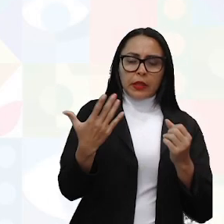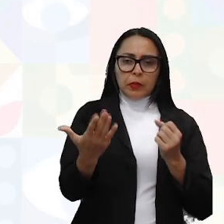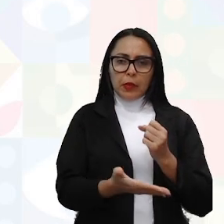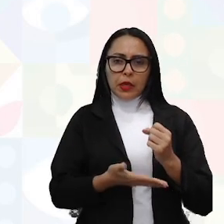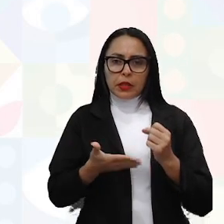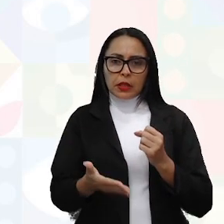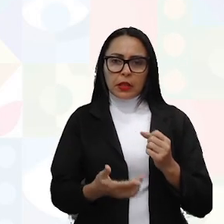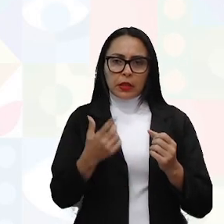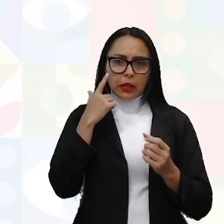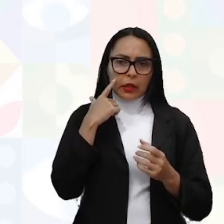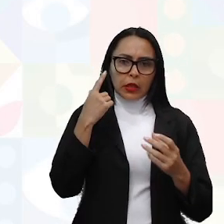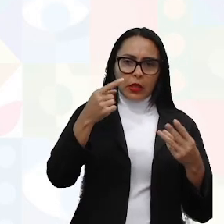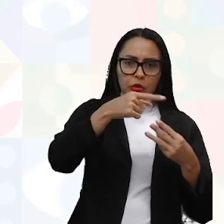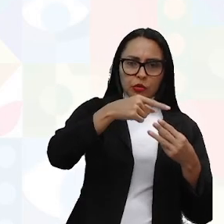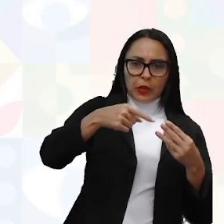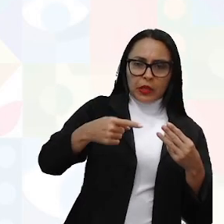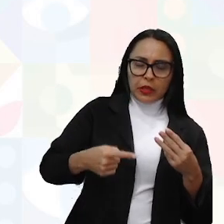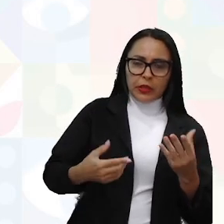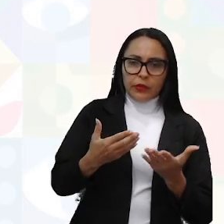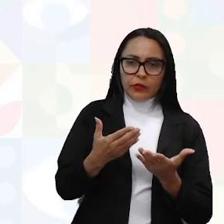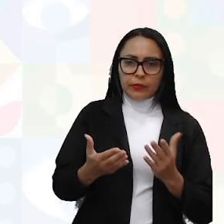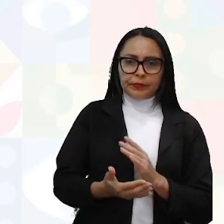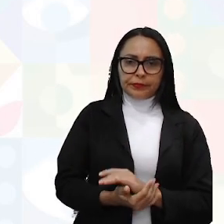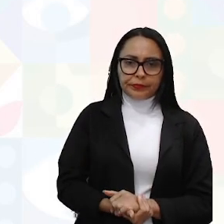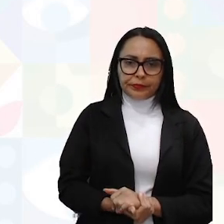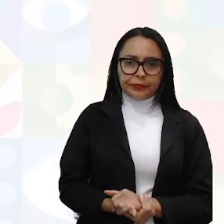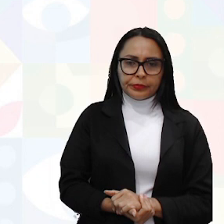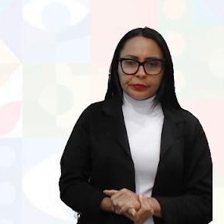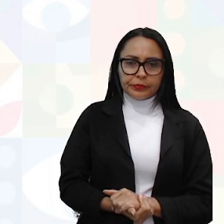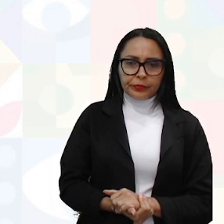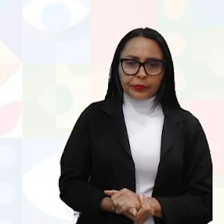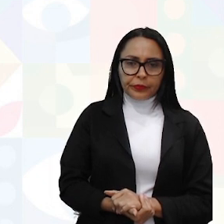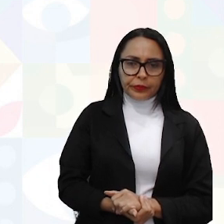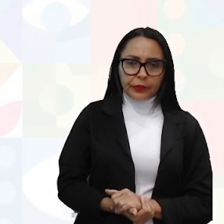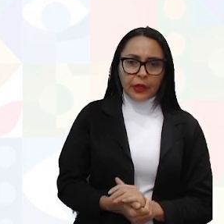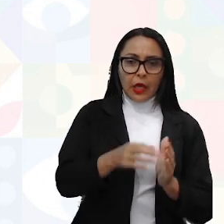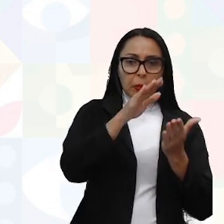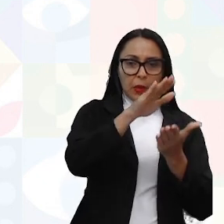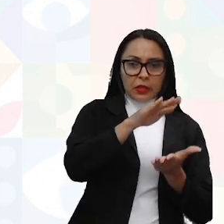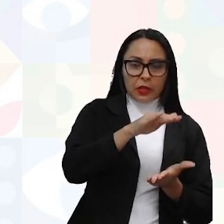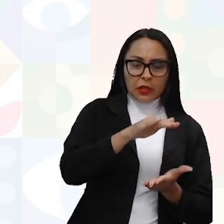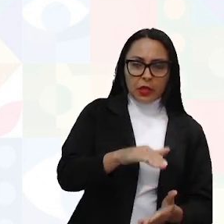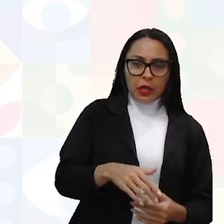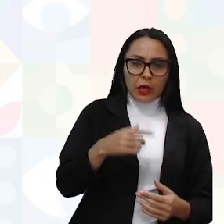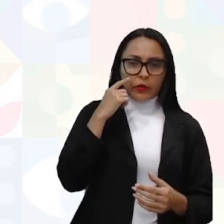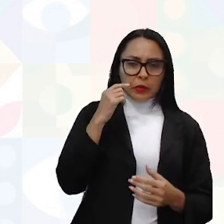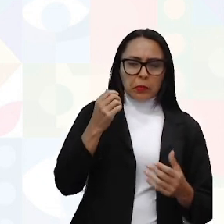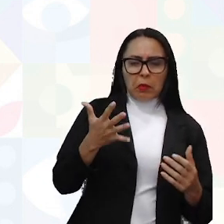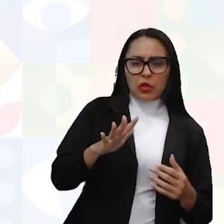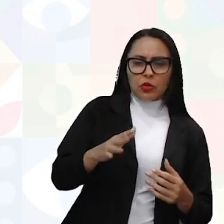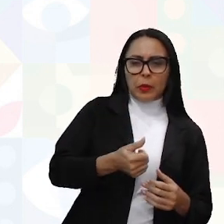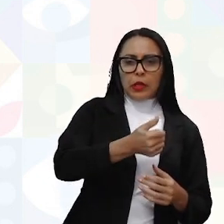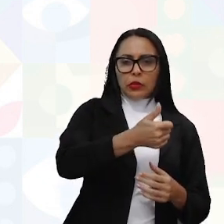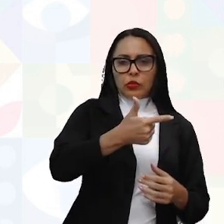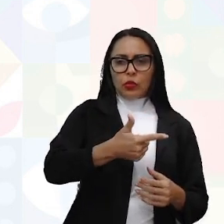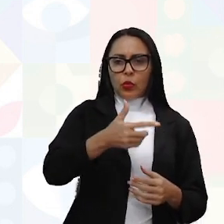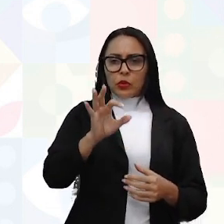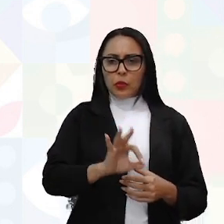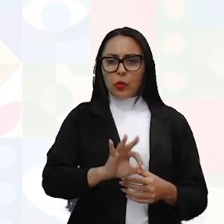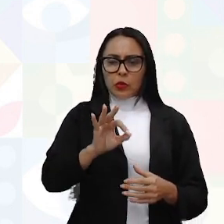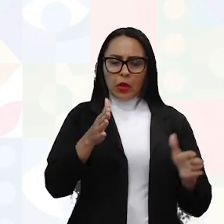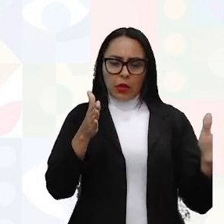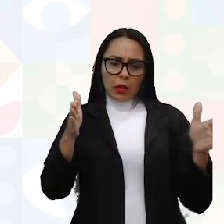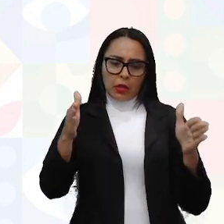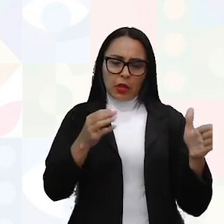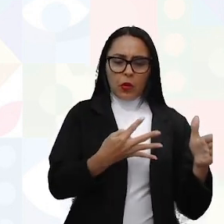os seus respectivos custos operacionais. Armazenagem e manuseio custam cerca de 12% a